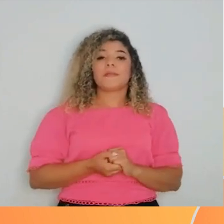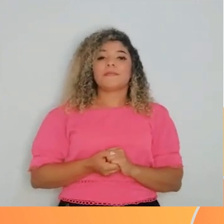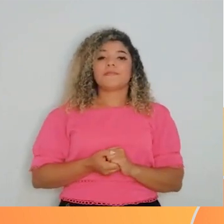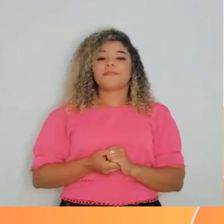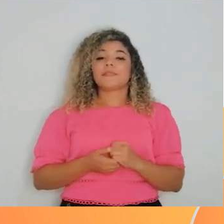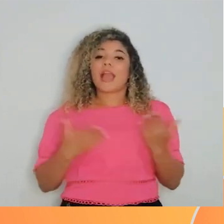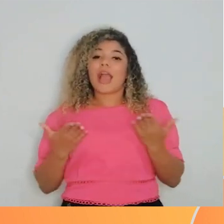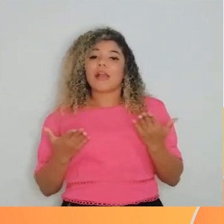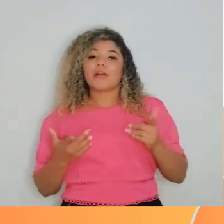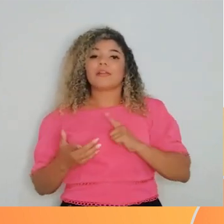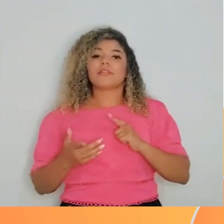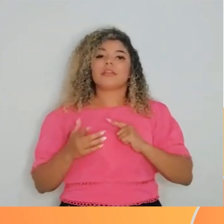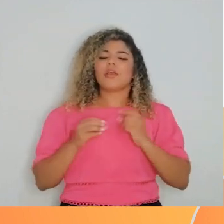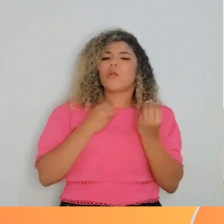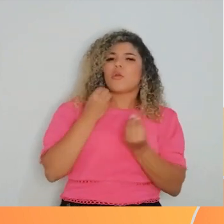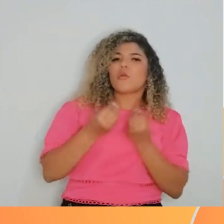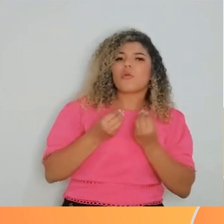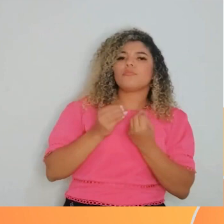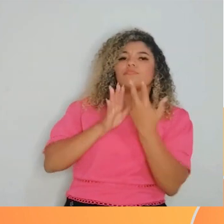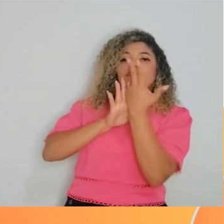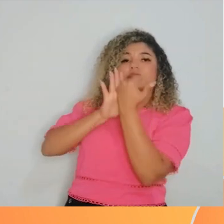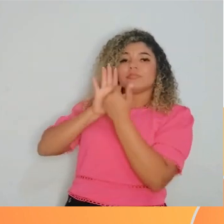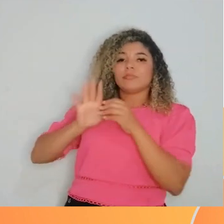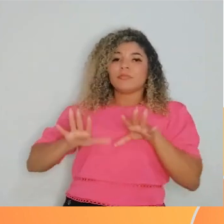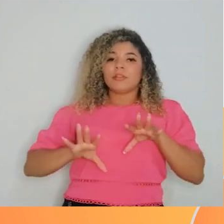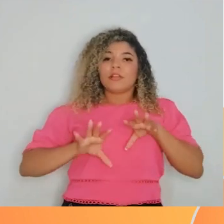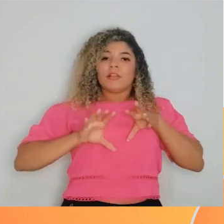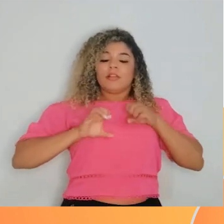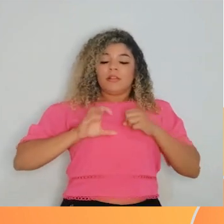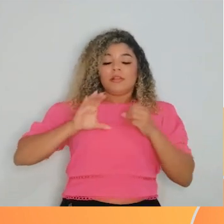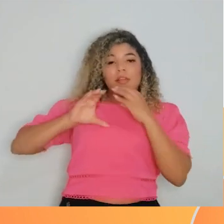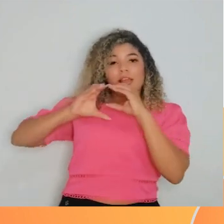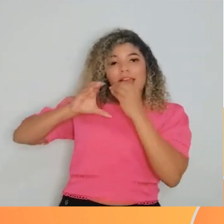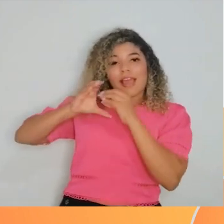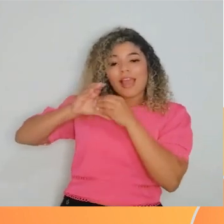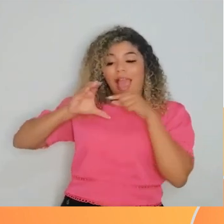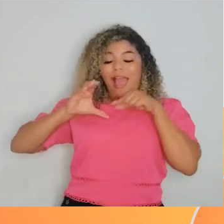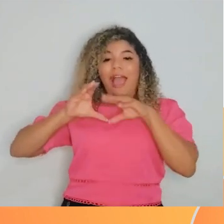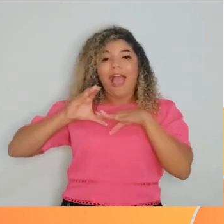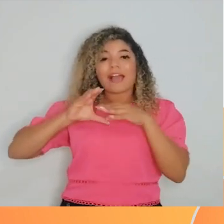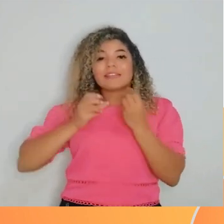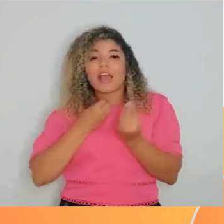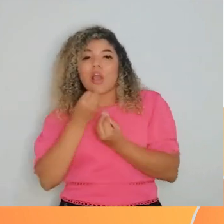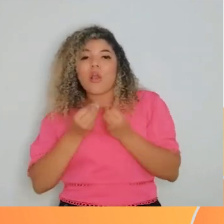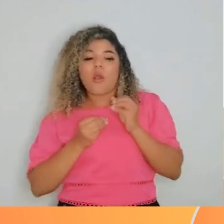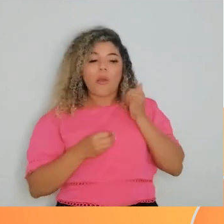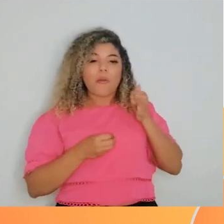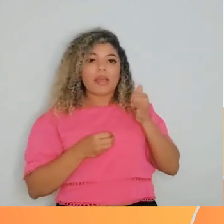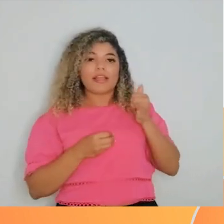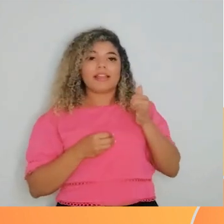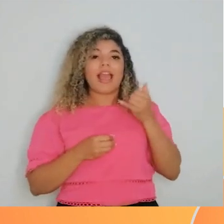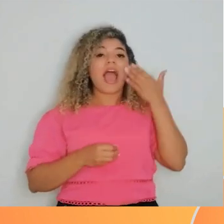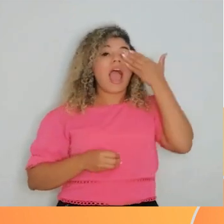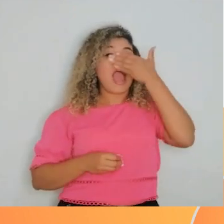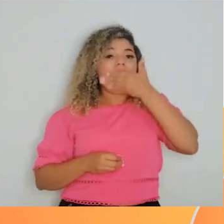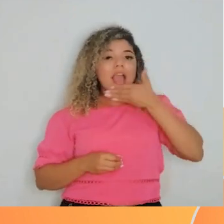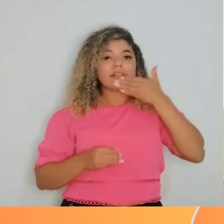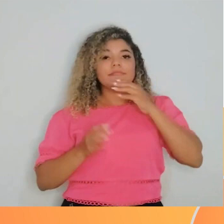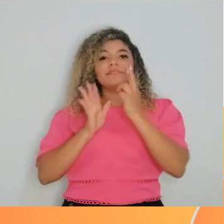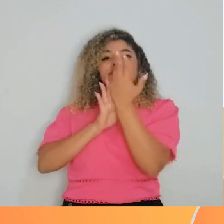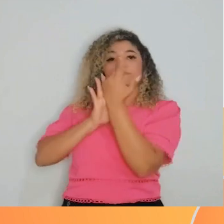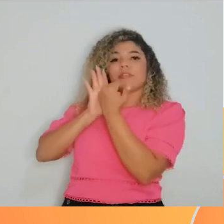Fornecimento de energia. Aqui nós temos a equação da respiração celular. Nas células, a energia é obtida a partir da glicose. Aqui nós